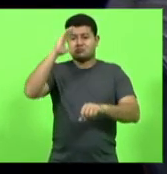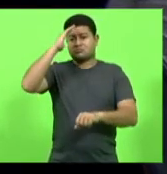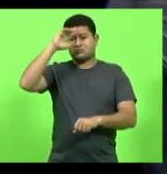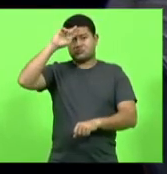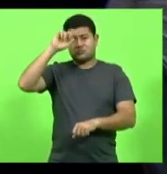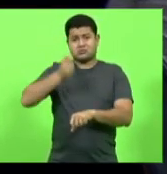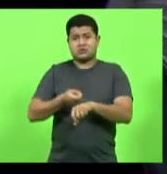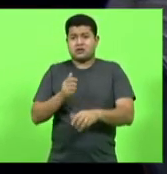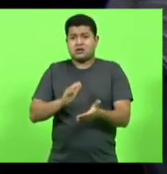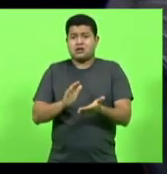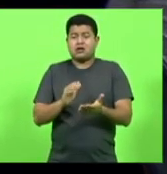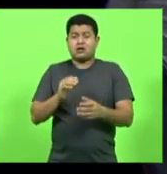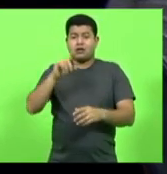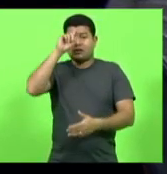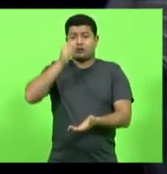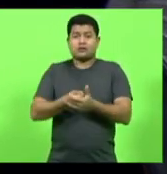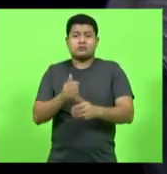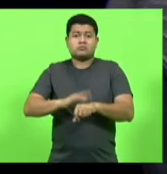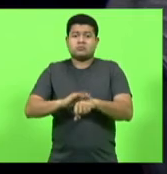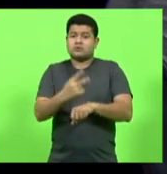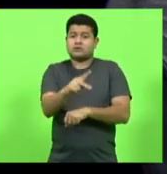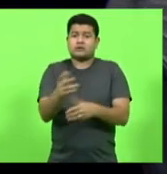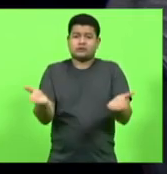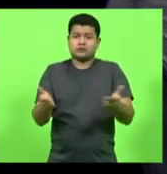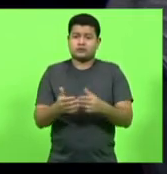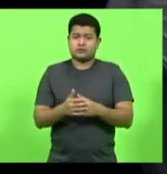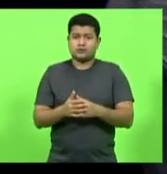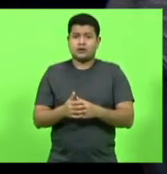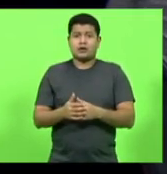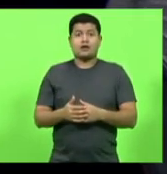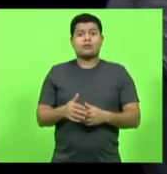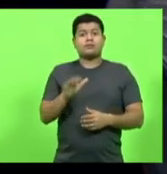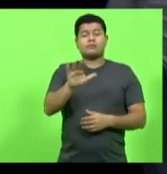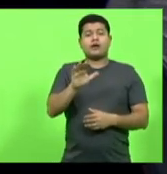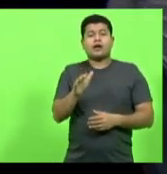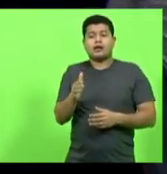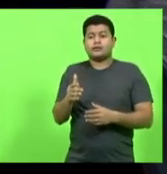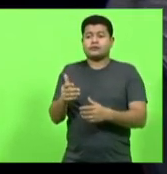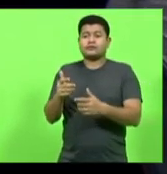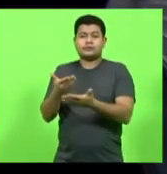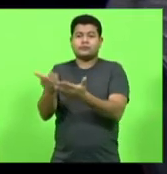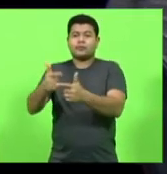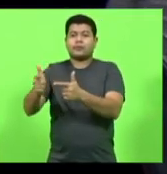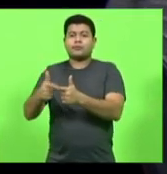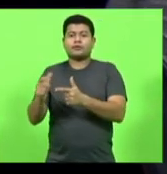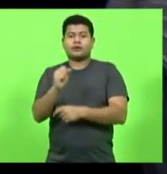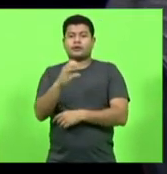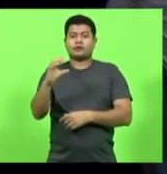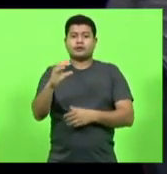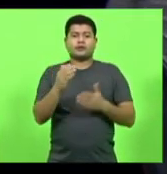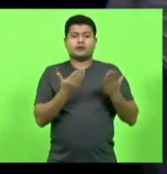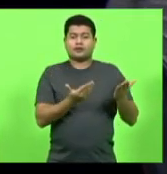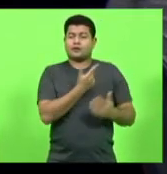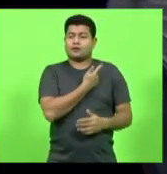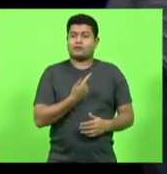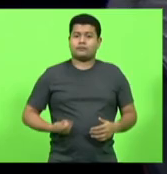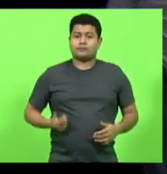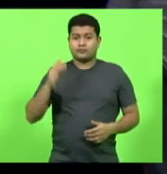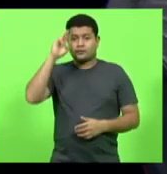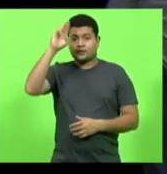as demandas das SCs? E por isso, inclusive, quando o governador Moisés esteve